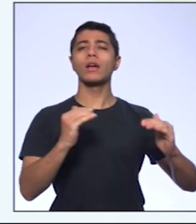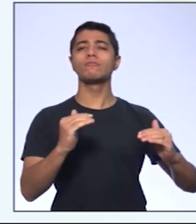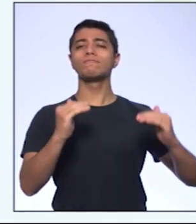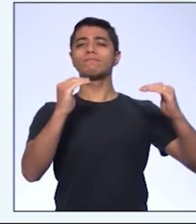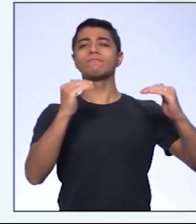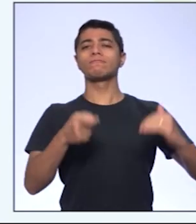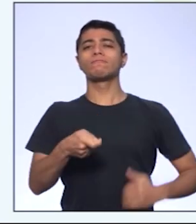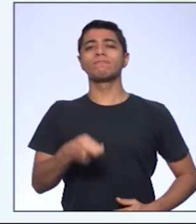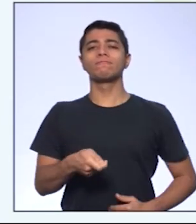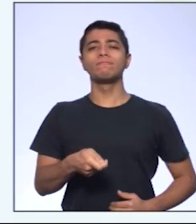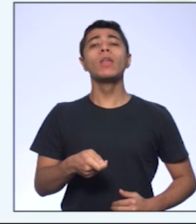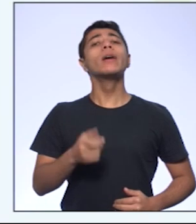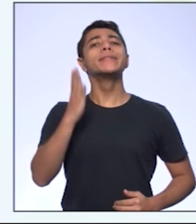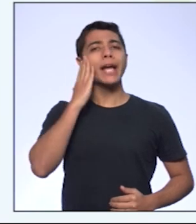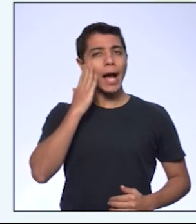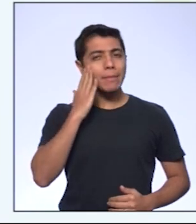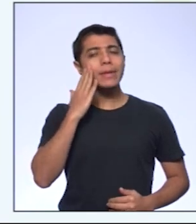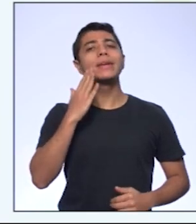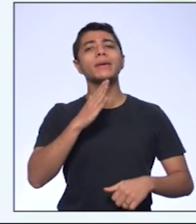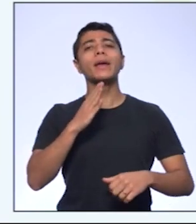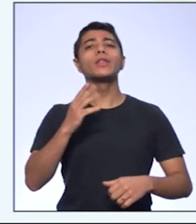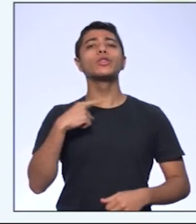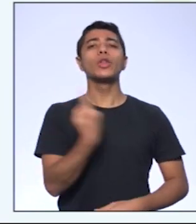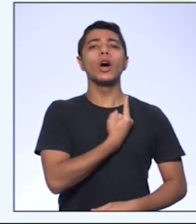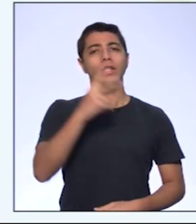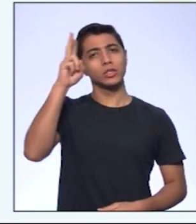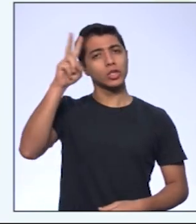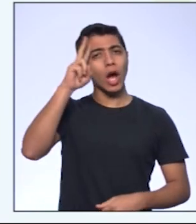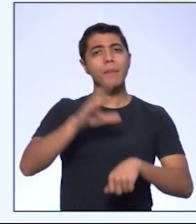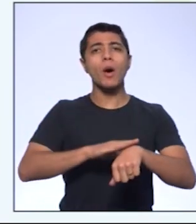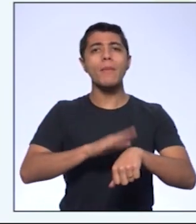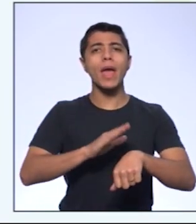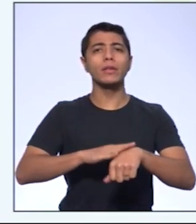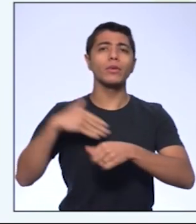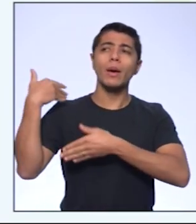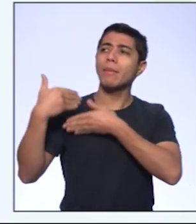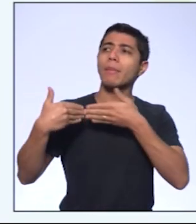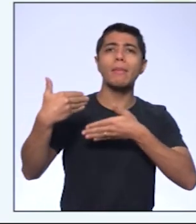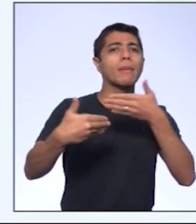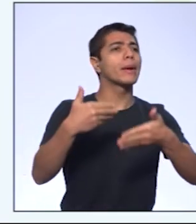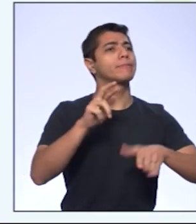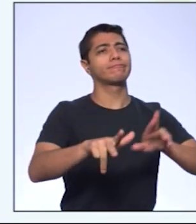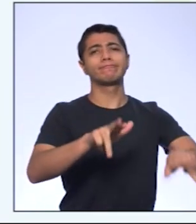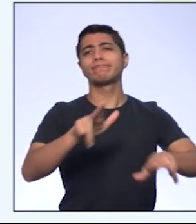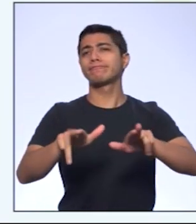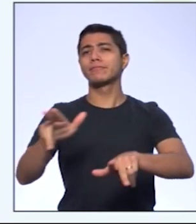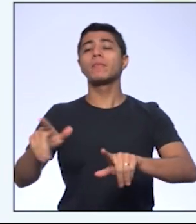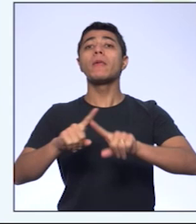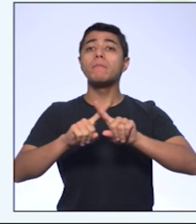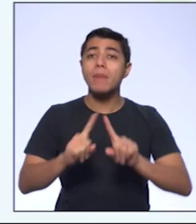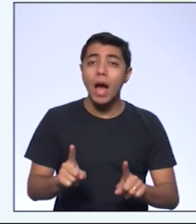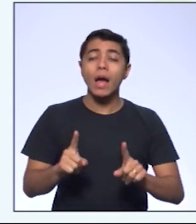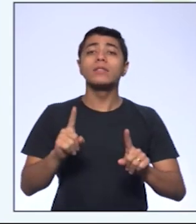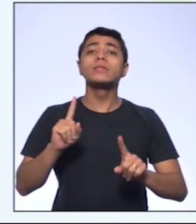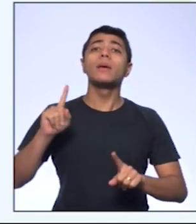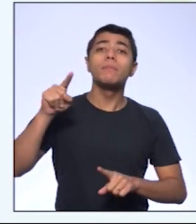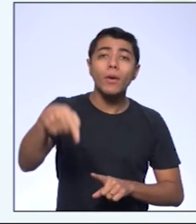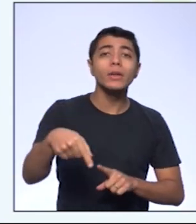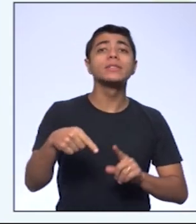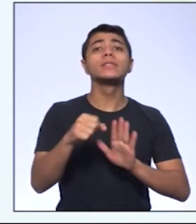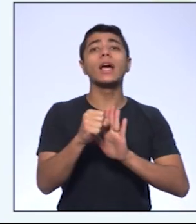em diferentes momentos da nossa história e que só a partir do século XVIII se pôde começar a pensar